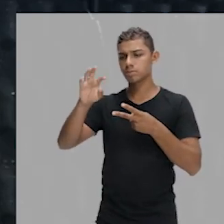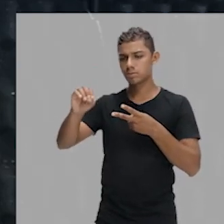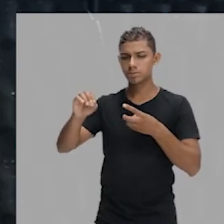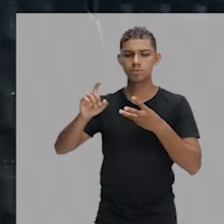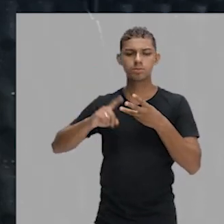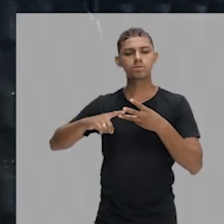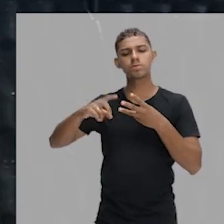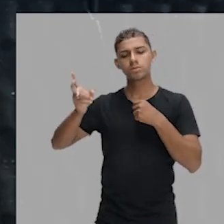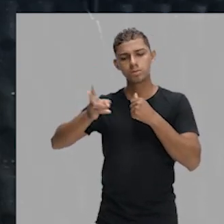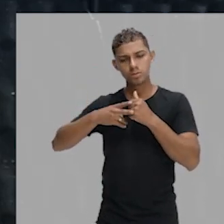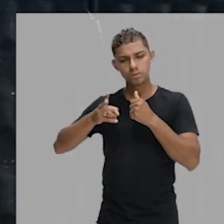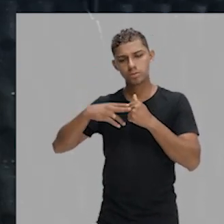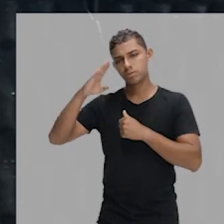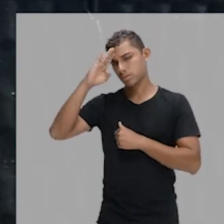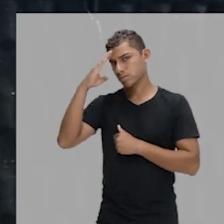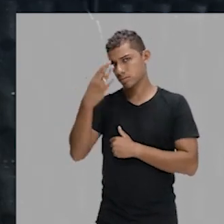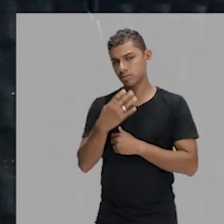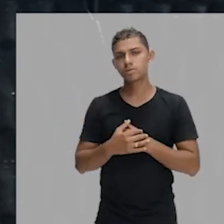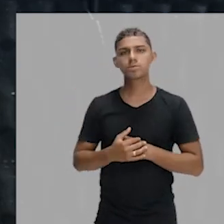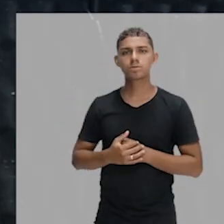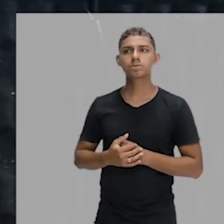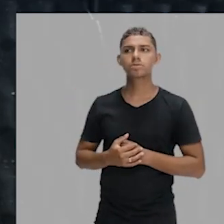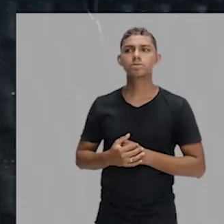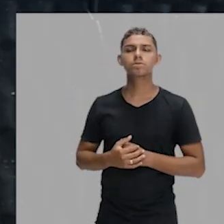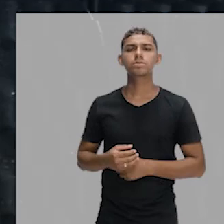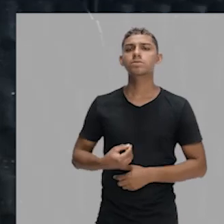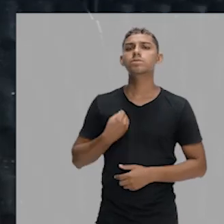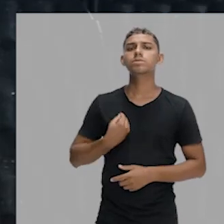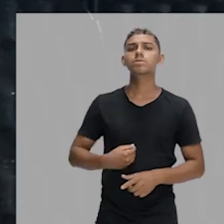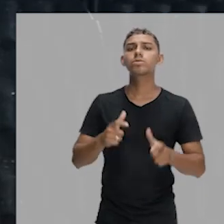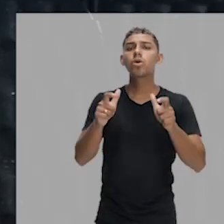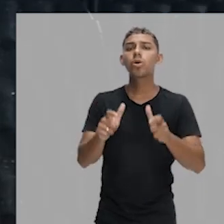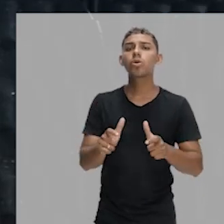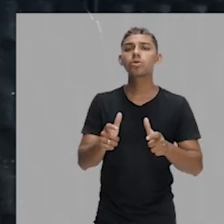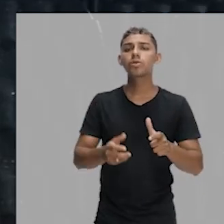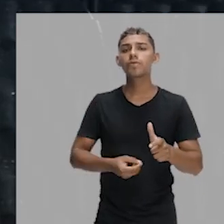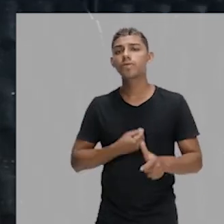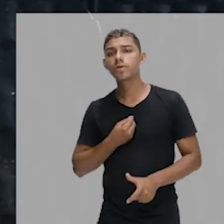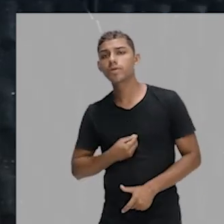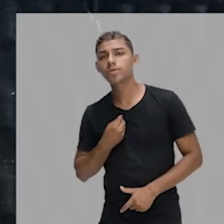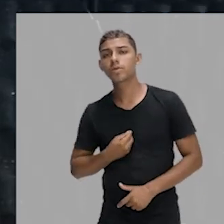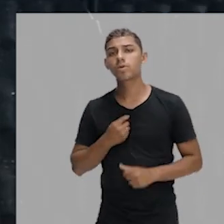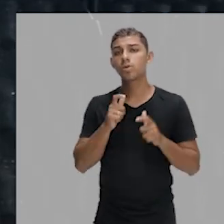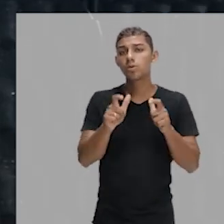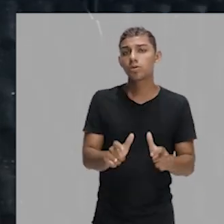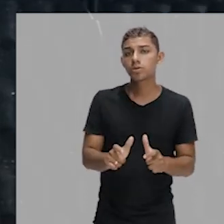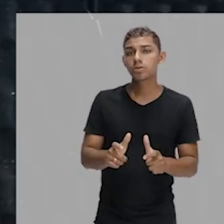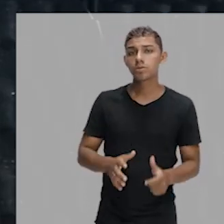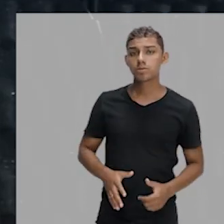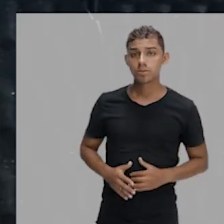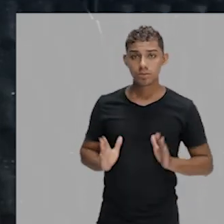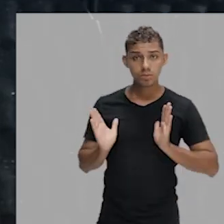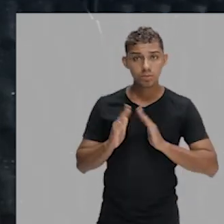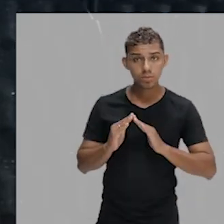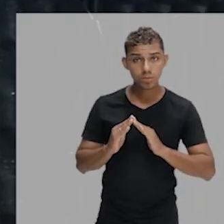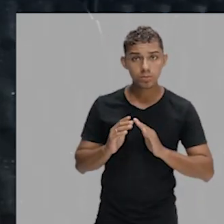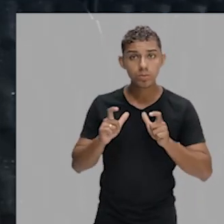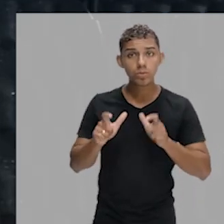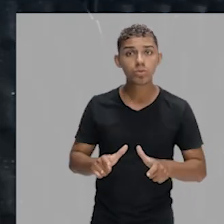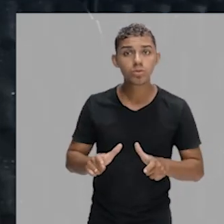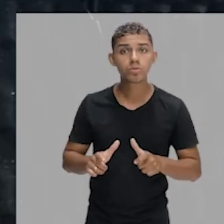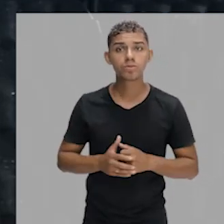interrogação no final. Where do you live? Onde você vive? Onde você mora? Palavra interrogativa,